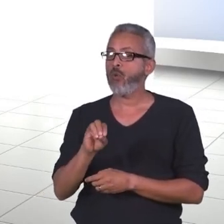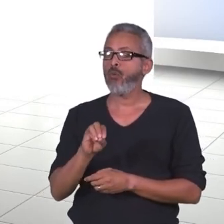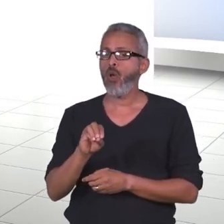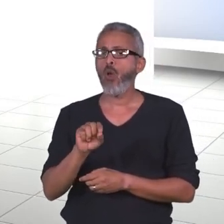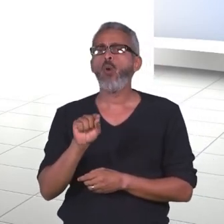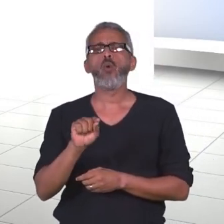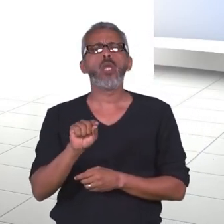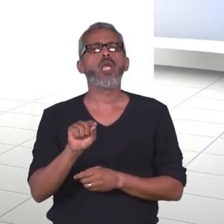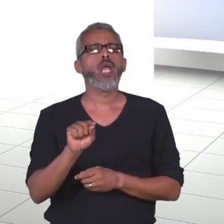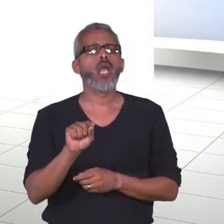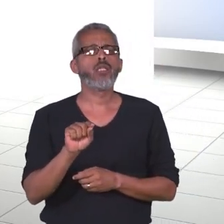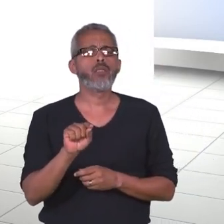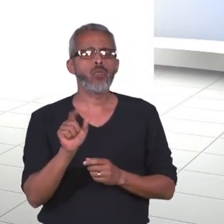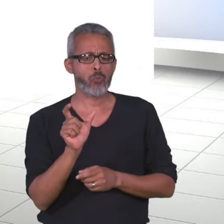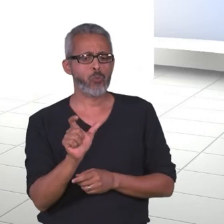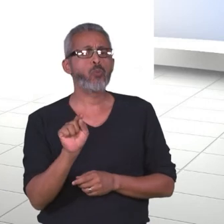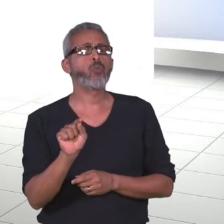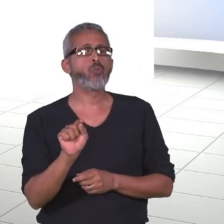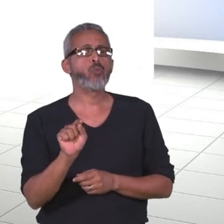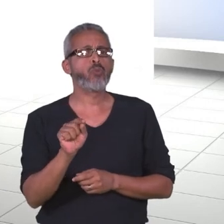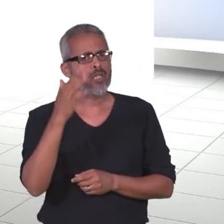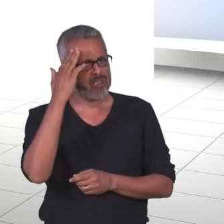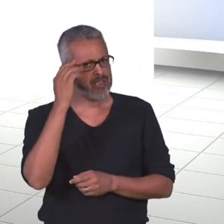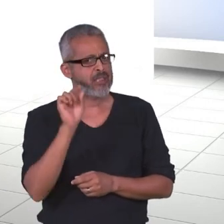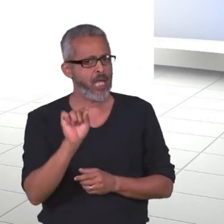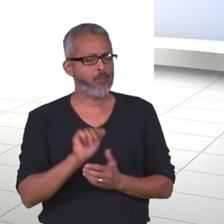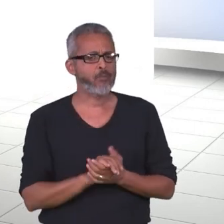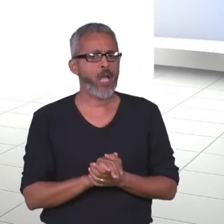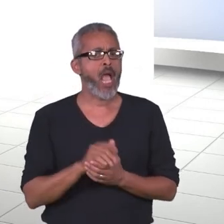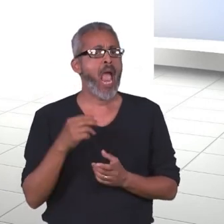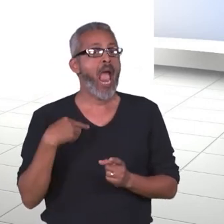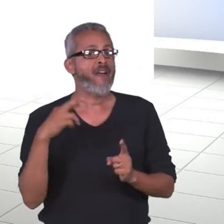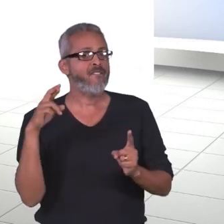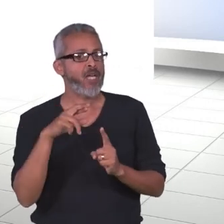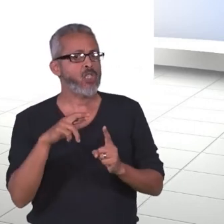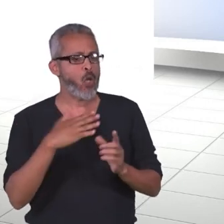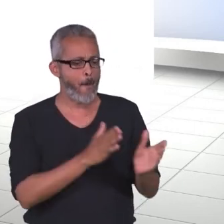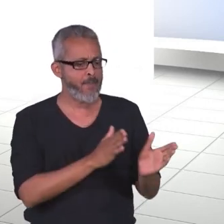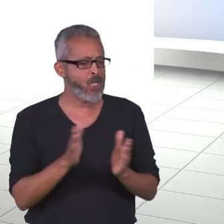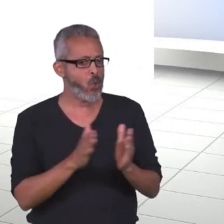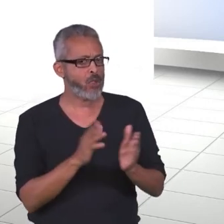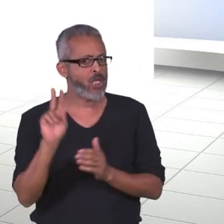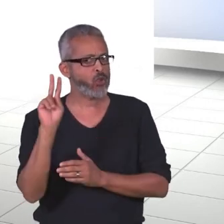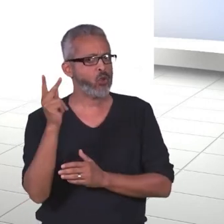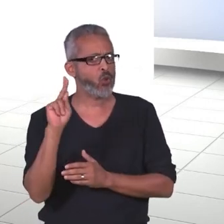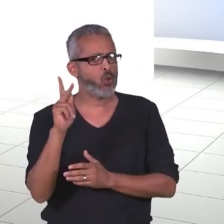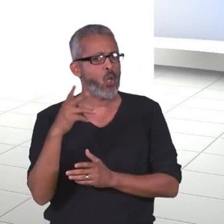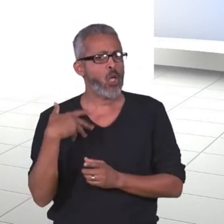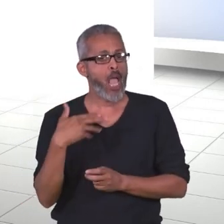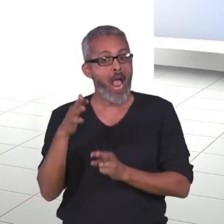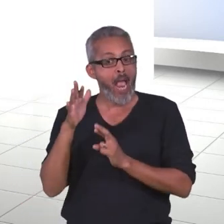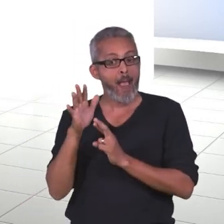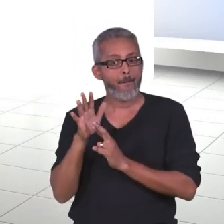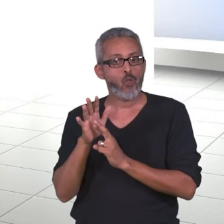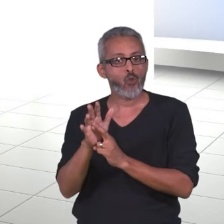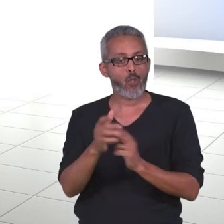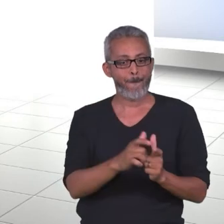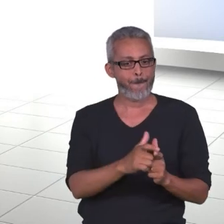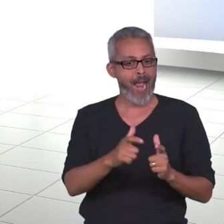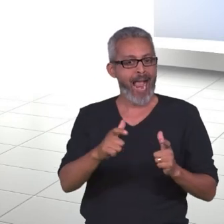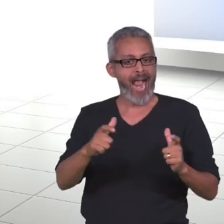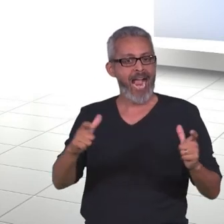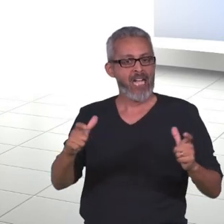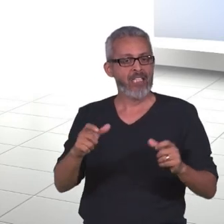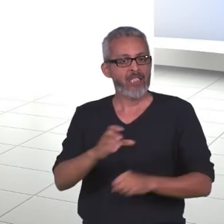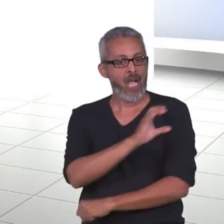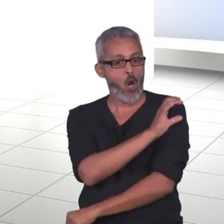C. Letra C diz: a suspensão do tempo. Os futuristas não falam de suspensão do tempo,